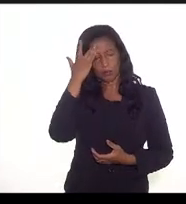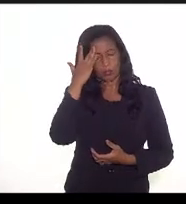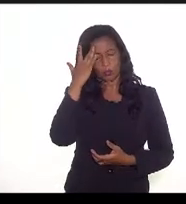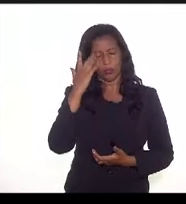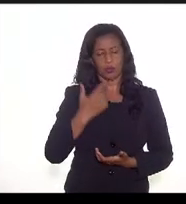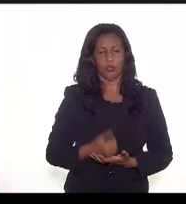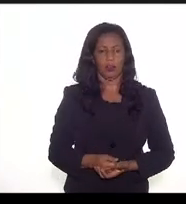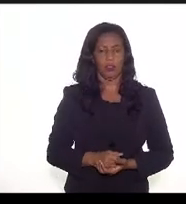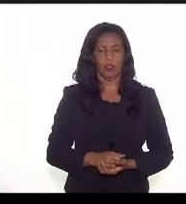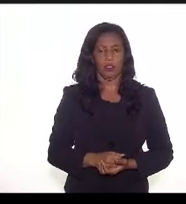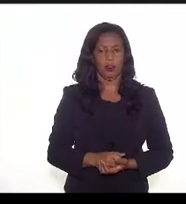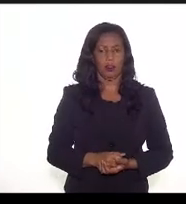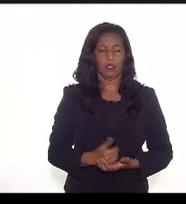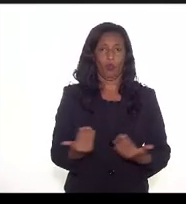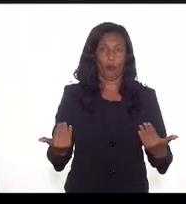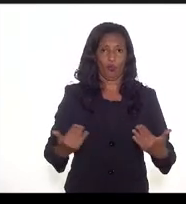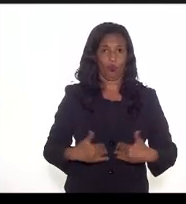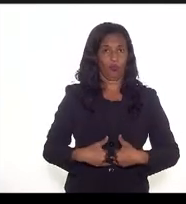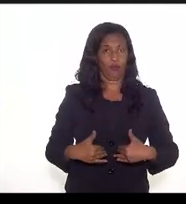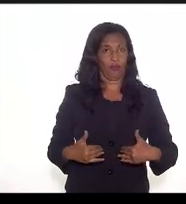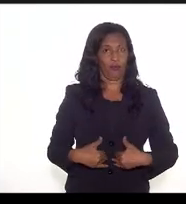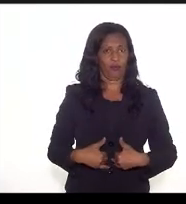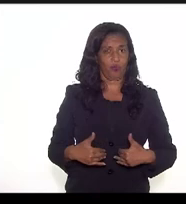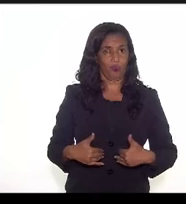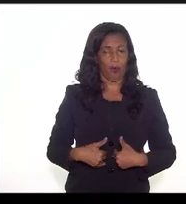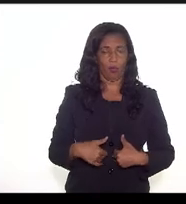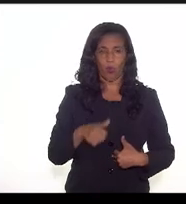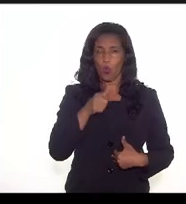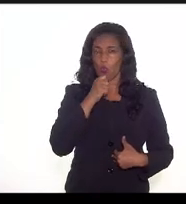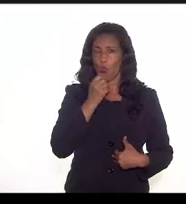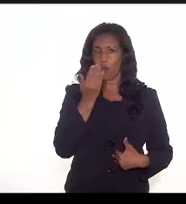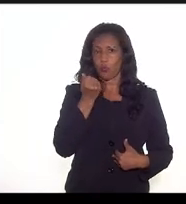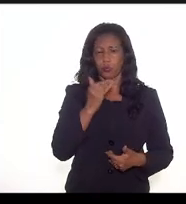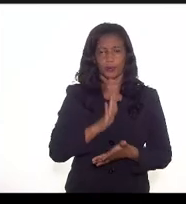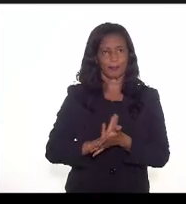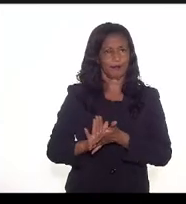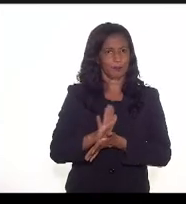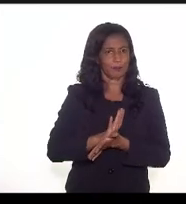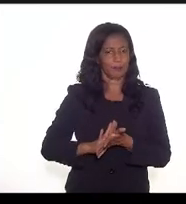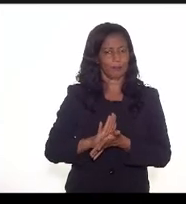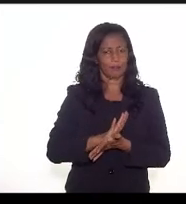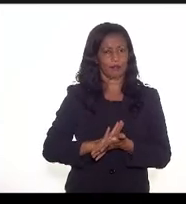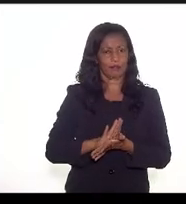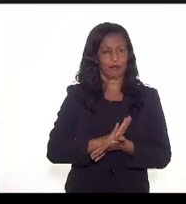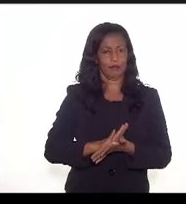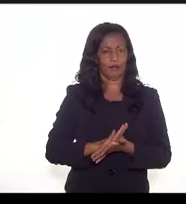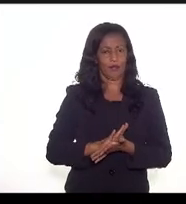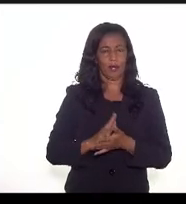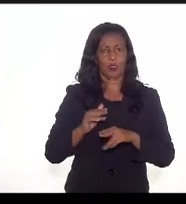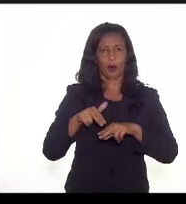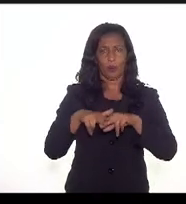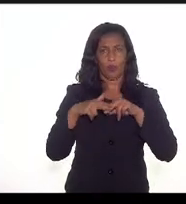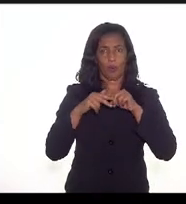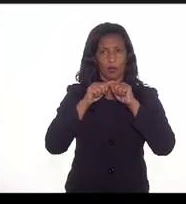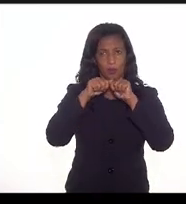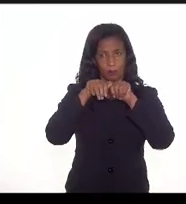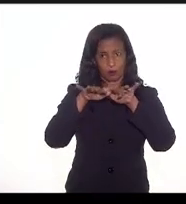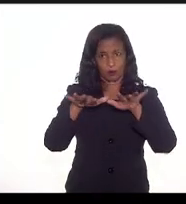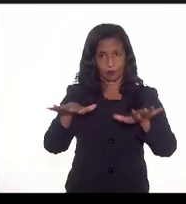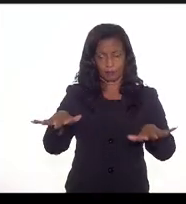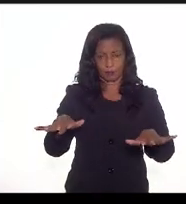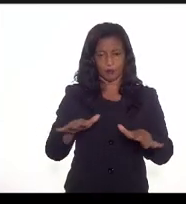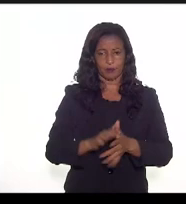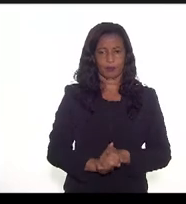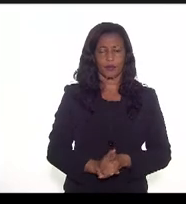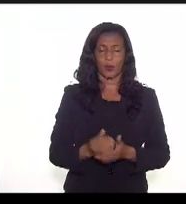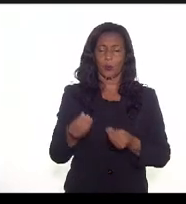estão famintas, sem o que comer, por causa dessa pandemia que nos assola.